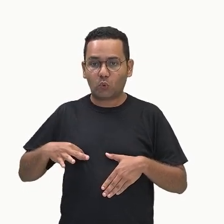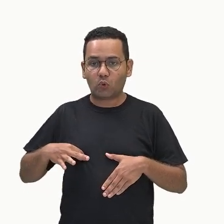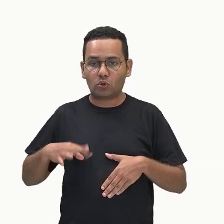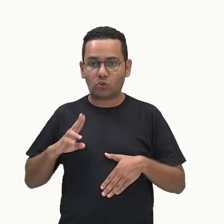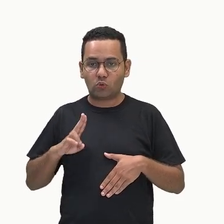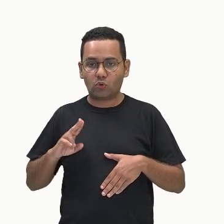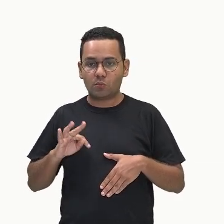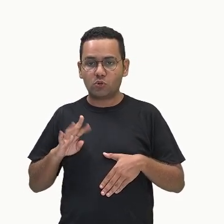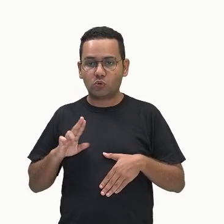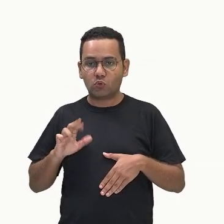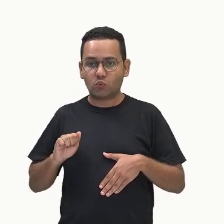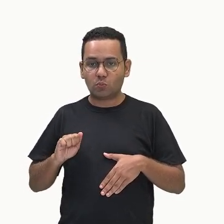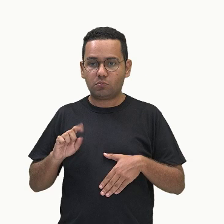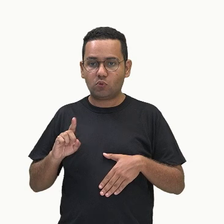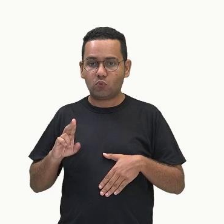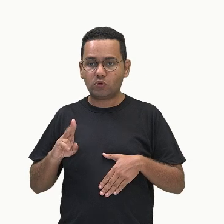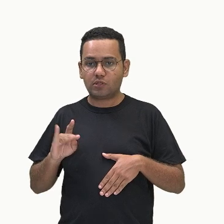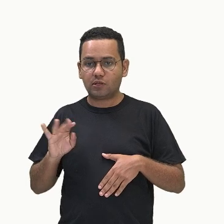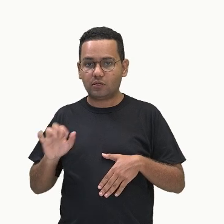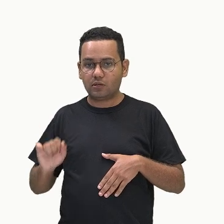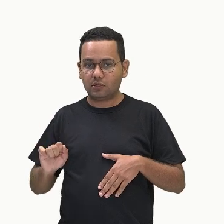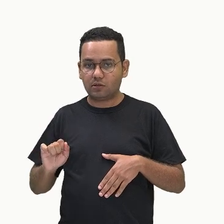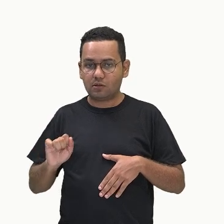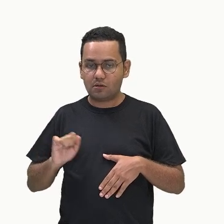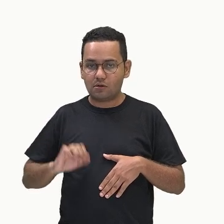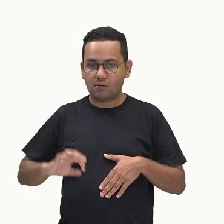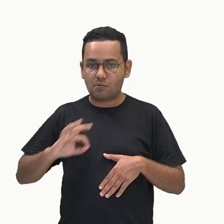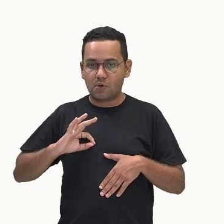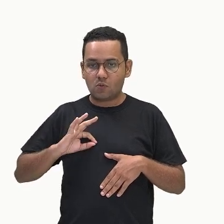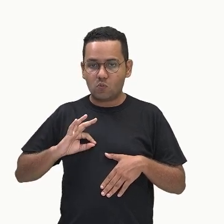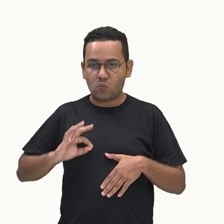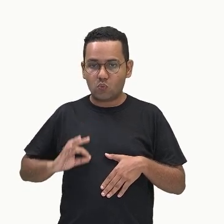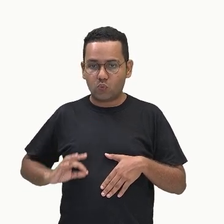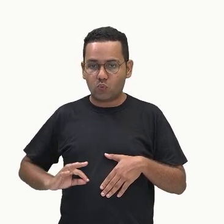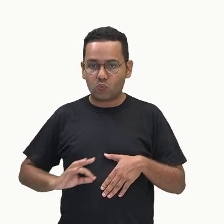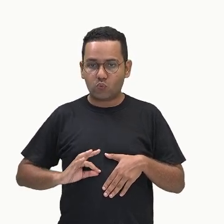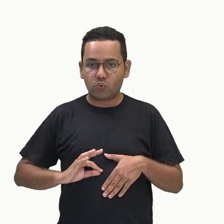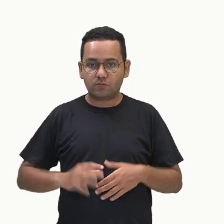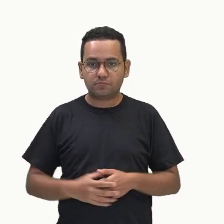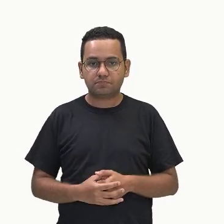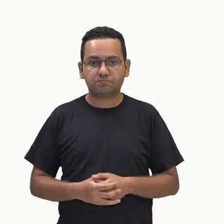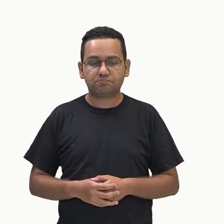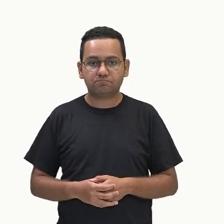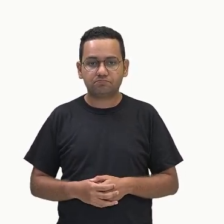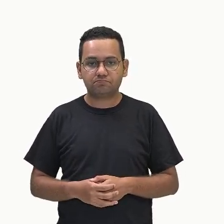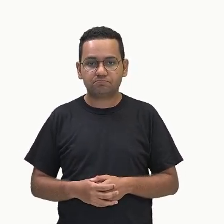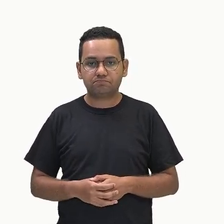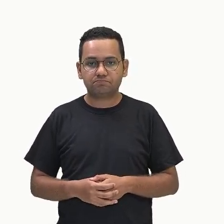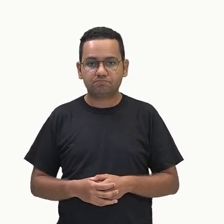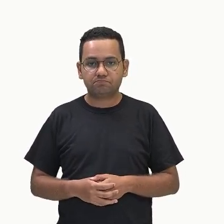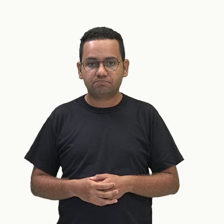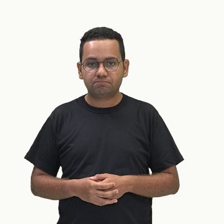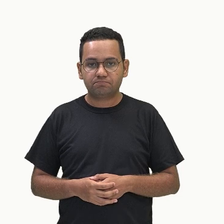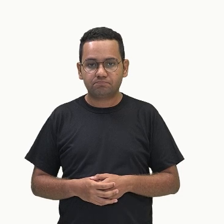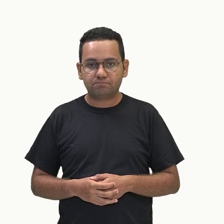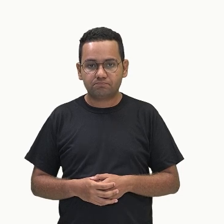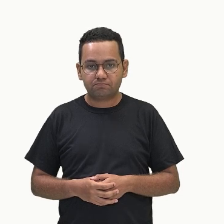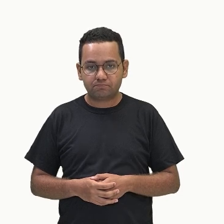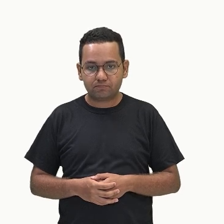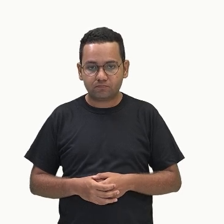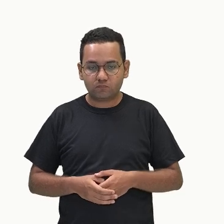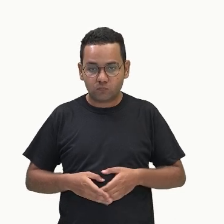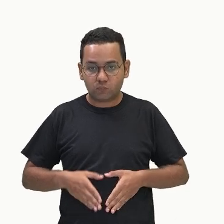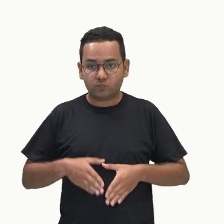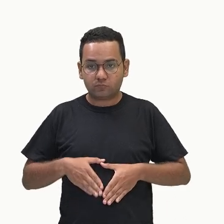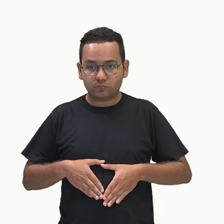do ovário com o útero, certo? E aqui nós